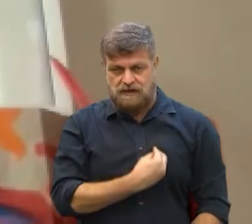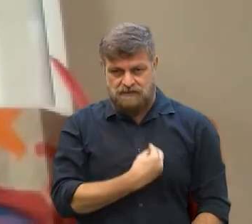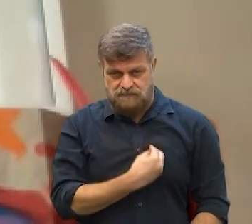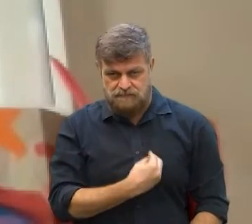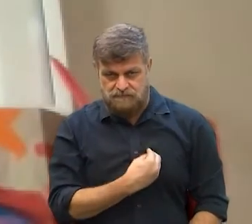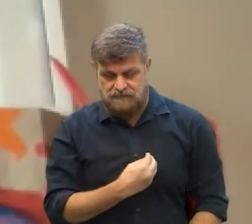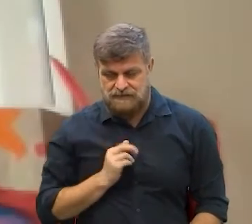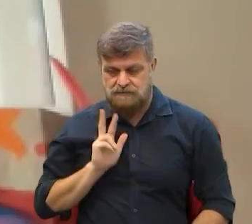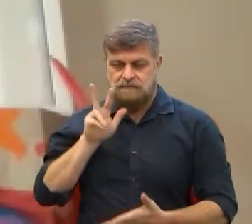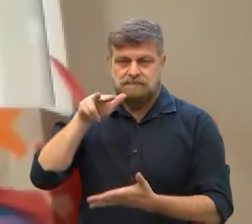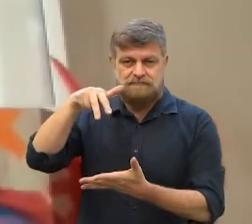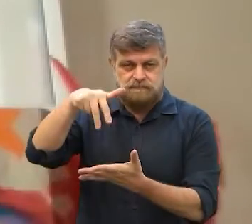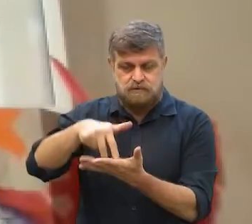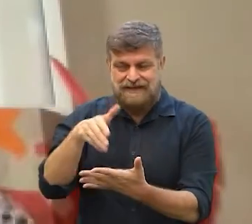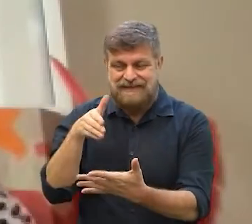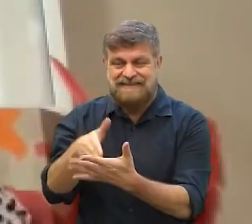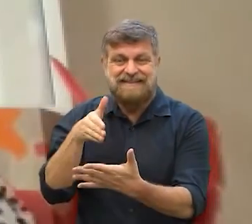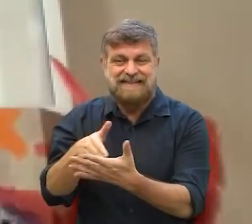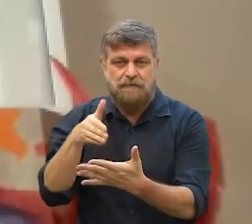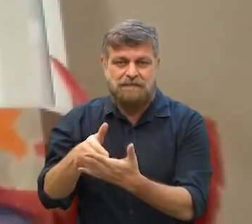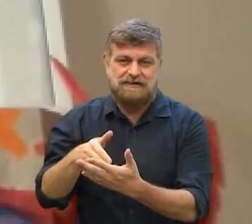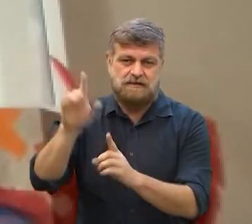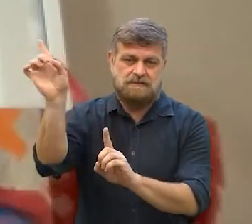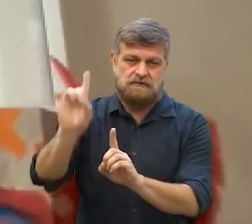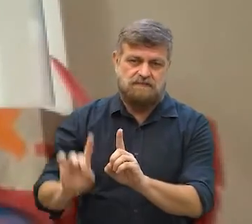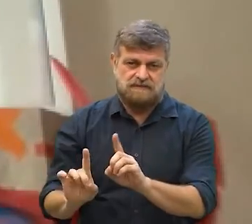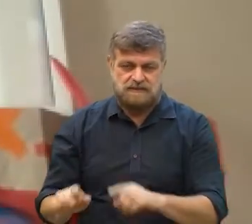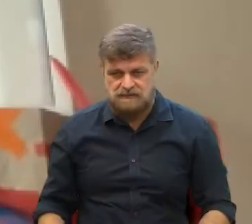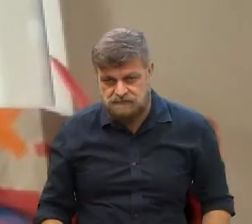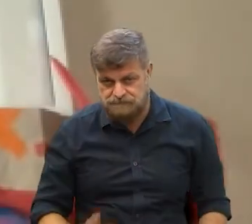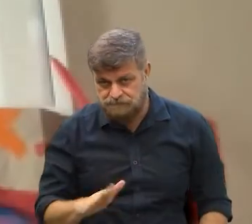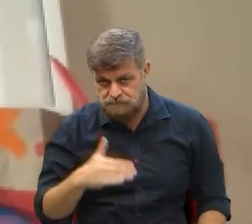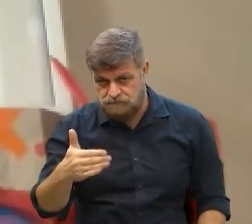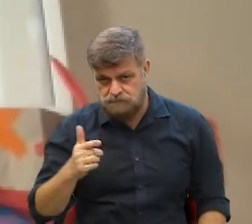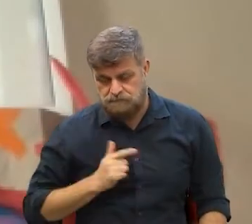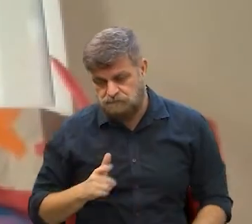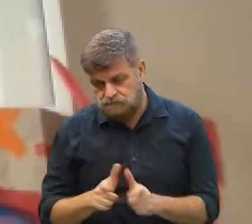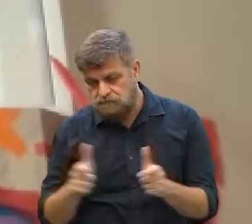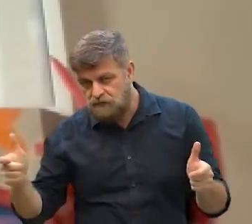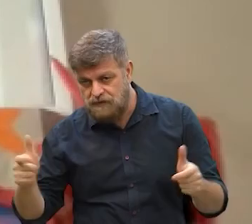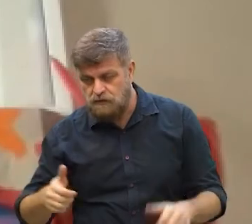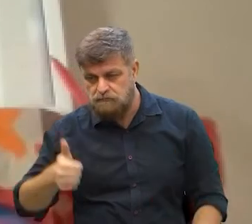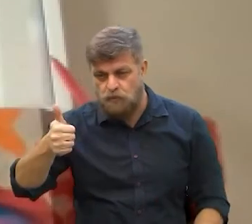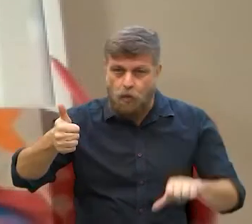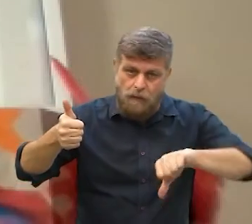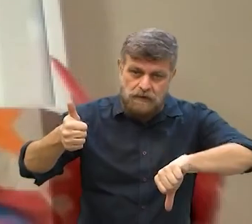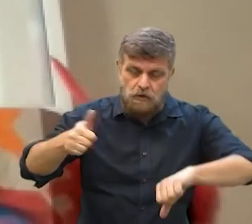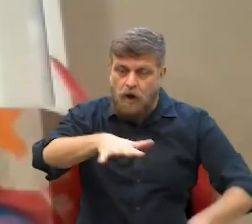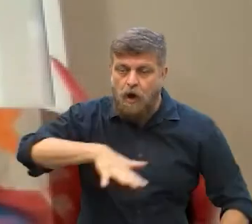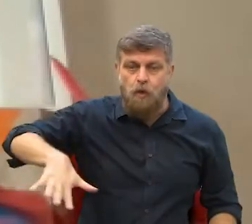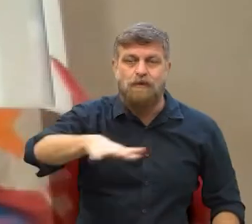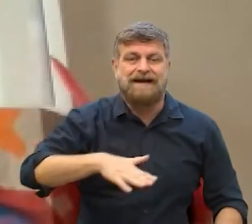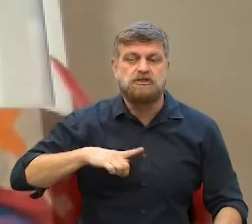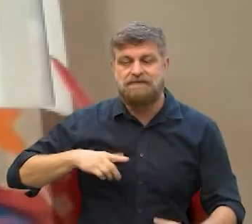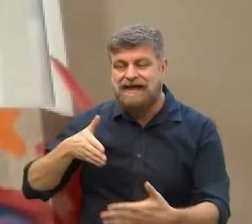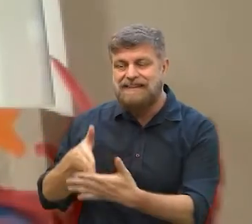uma situação de deficiência quanto maior ou menor for esse